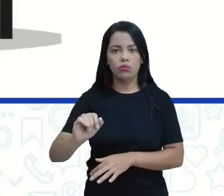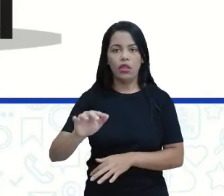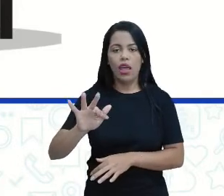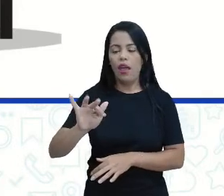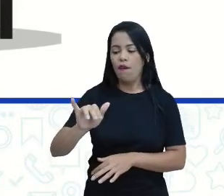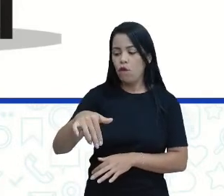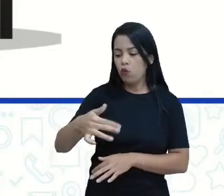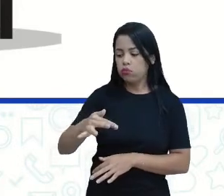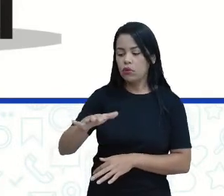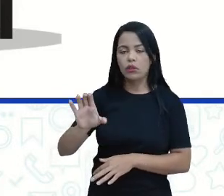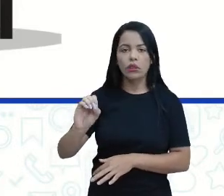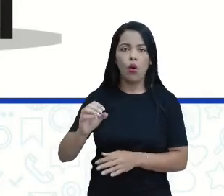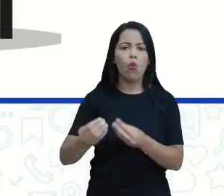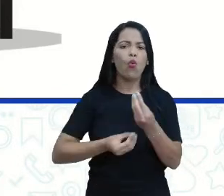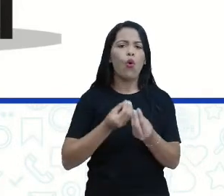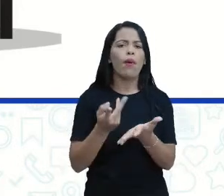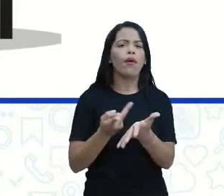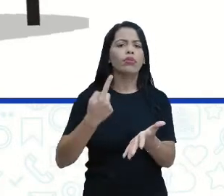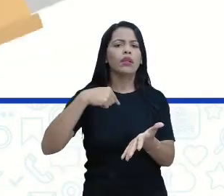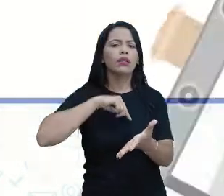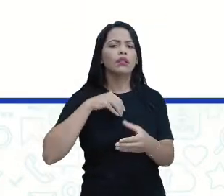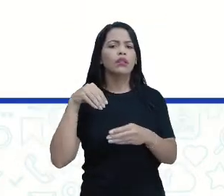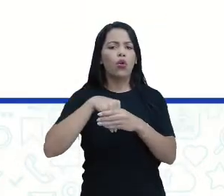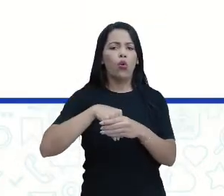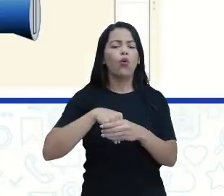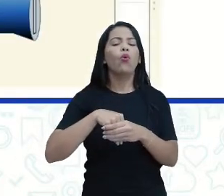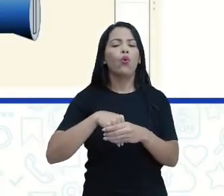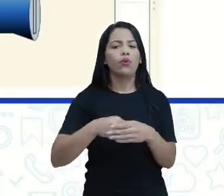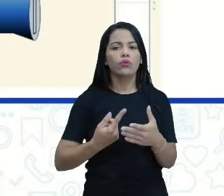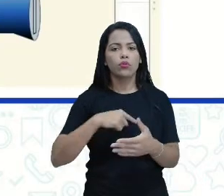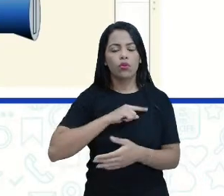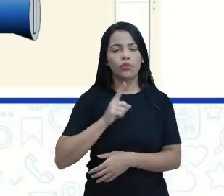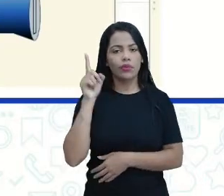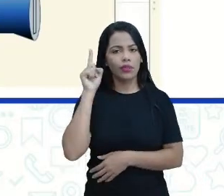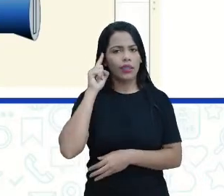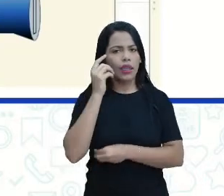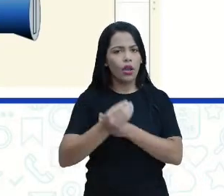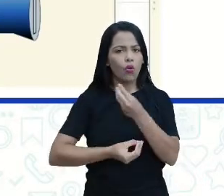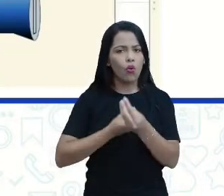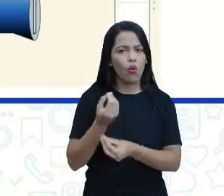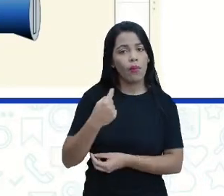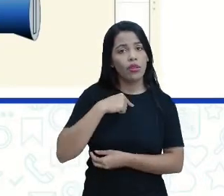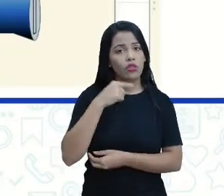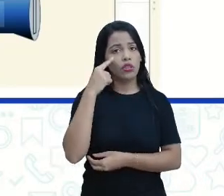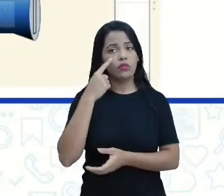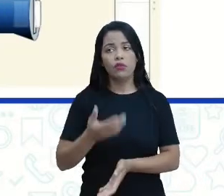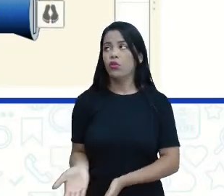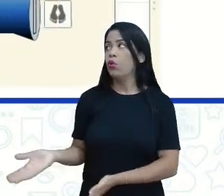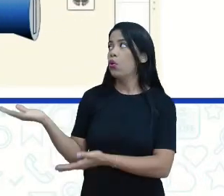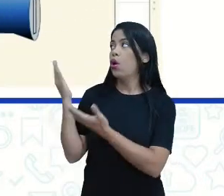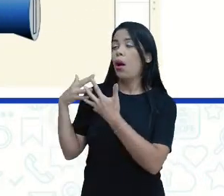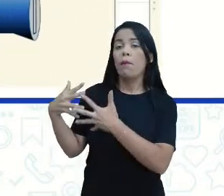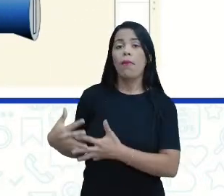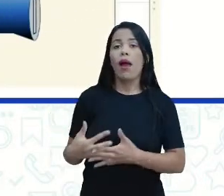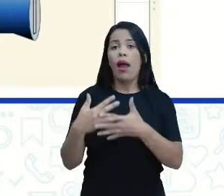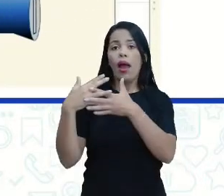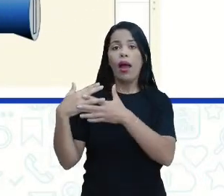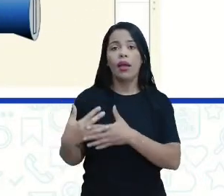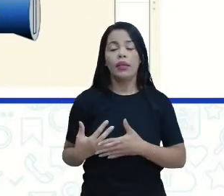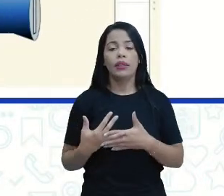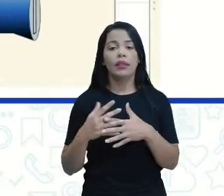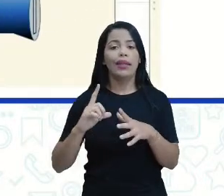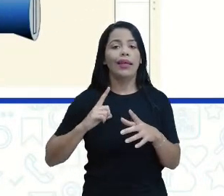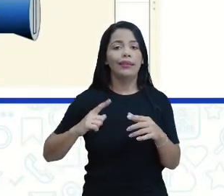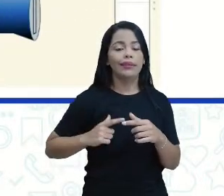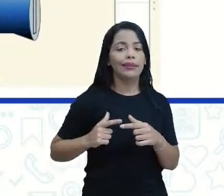se manifesta no nosso dia a dia. A gente viu um exemplo onde aparecia aí as maquininhas, onde a gente tinha a